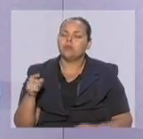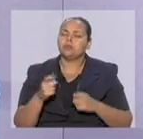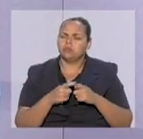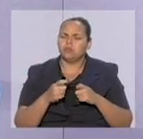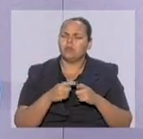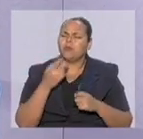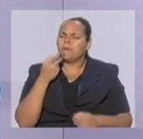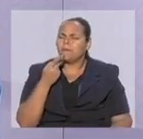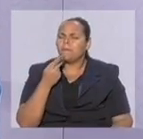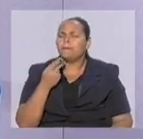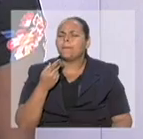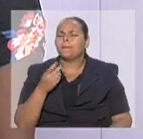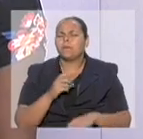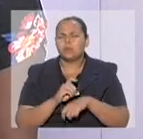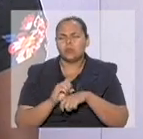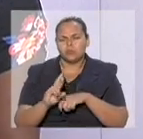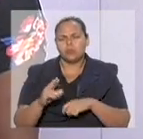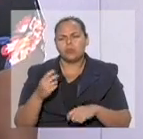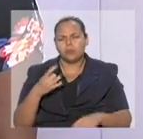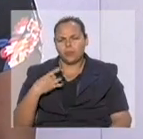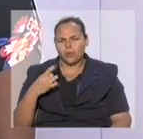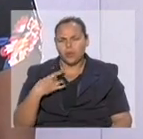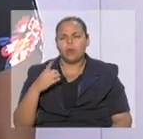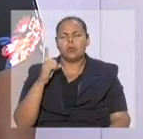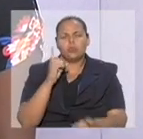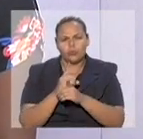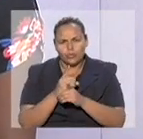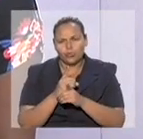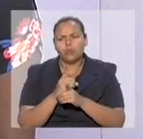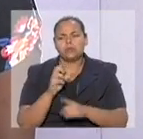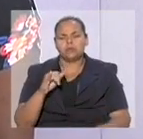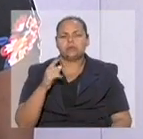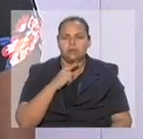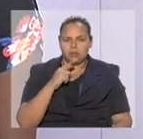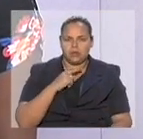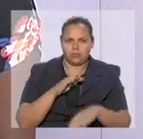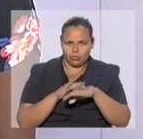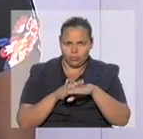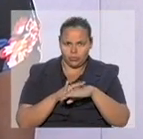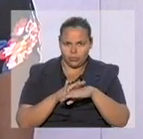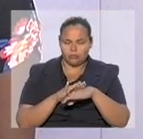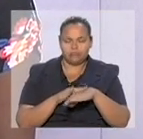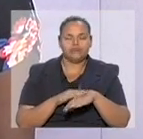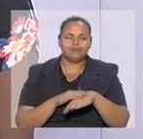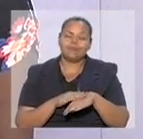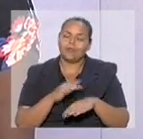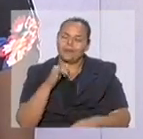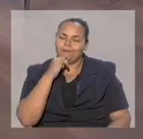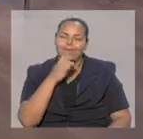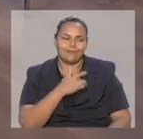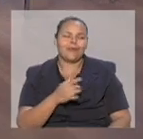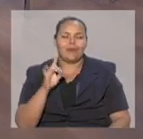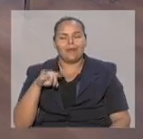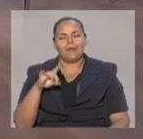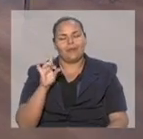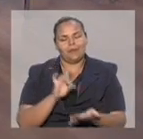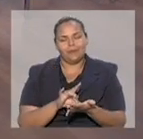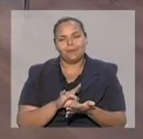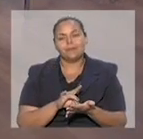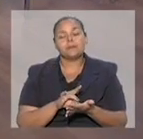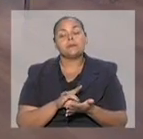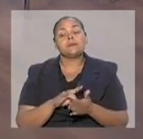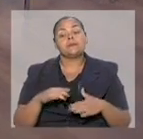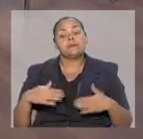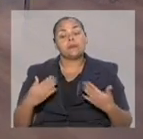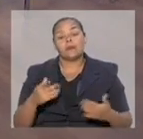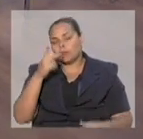o senhor ainda vê muito essa questão das pessoas com medo, na verdade, até de descobrir se tem a doença? Infelizmente, essa é uma